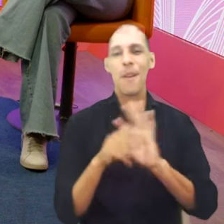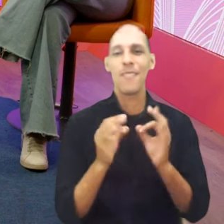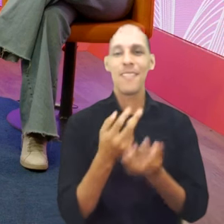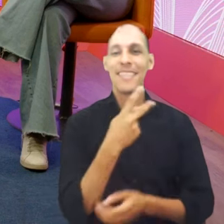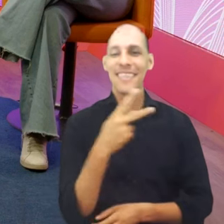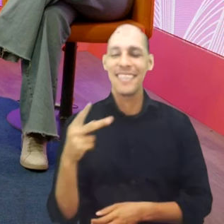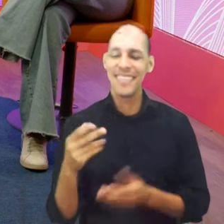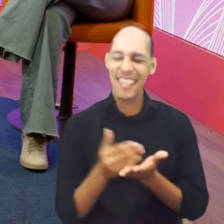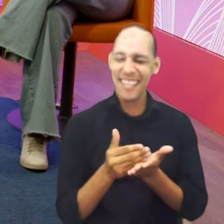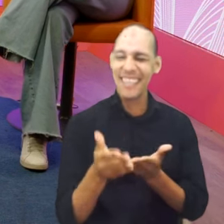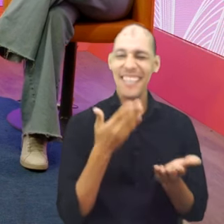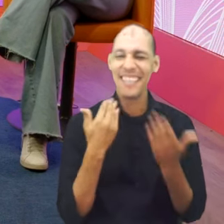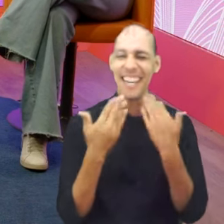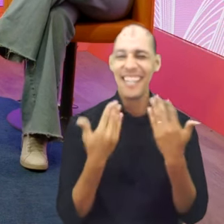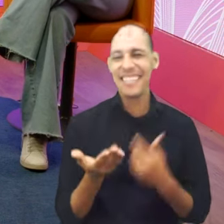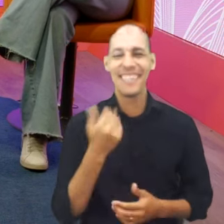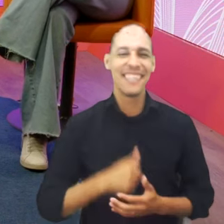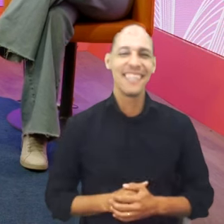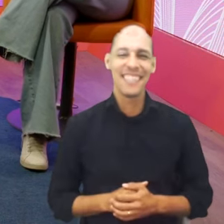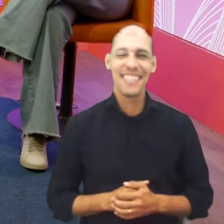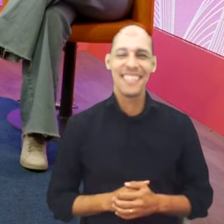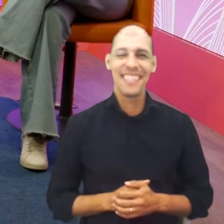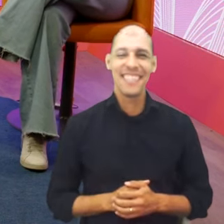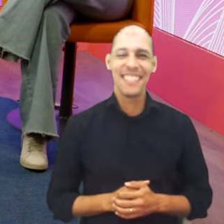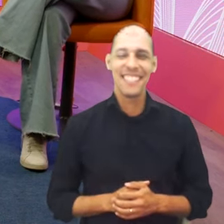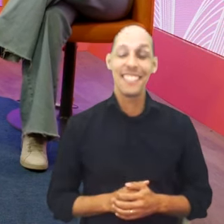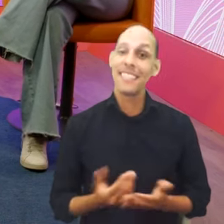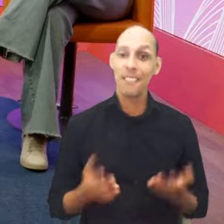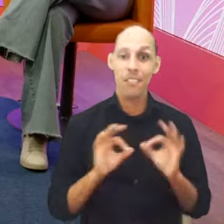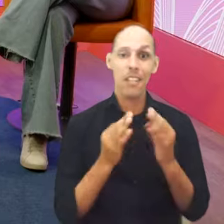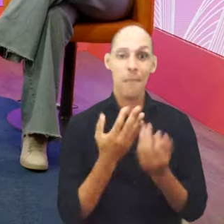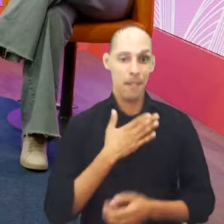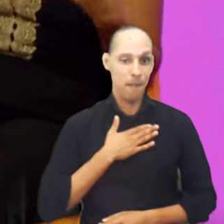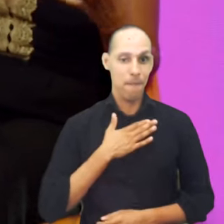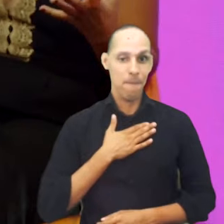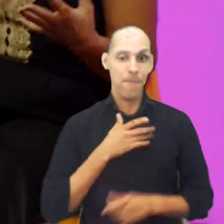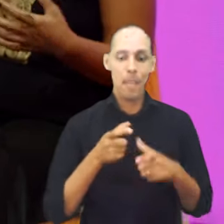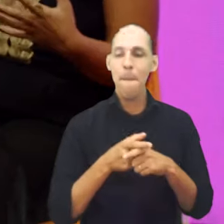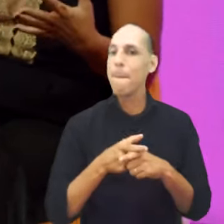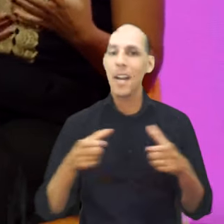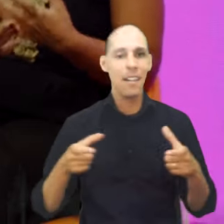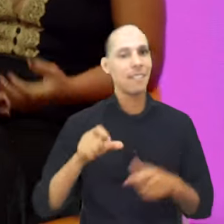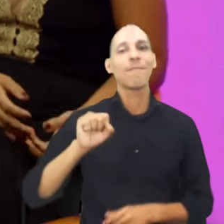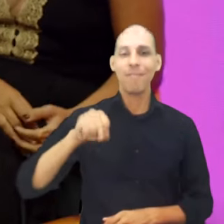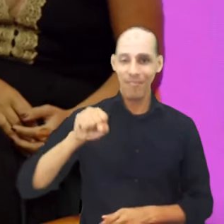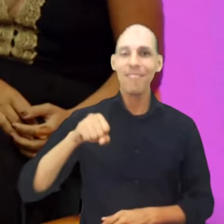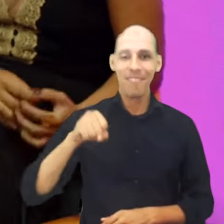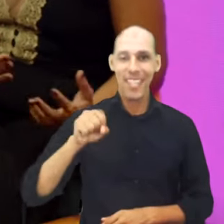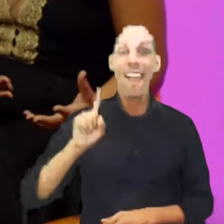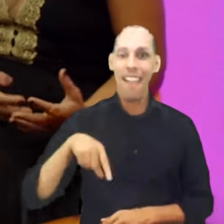família? E aí, agora vamos começar esse bate-papo. Bom, na minha família, a grande maioria, sim, são